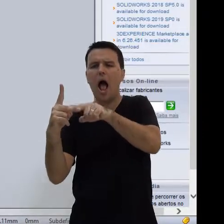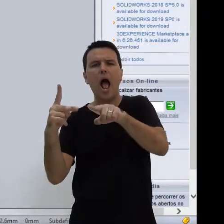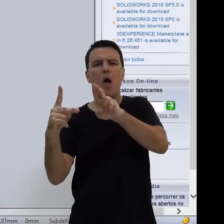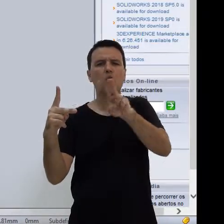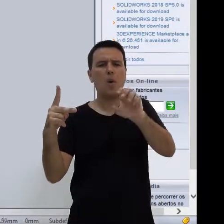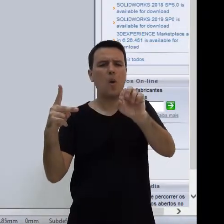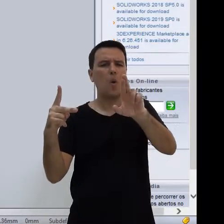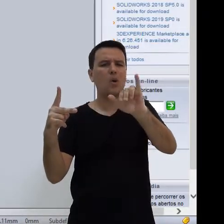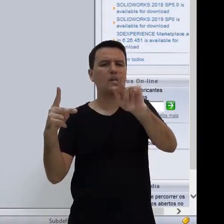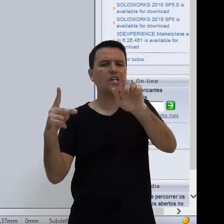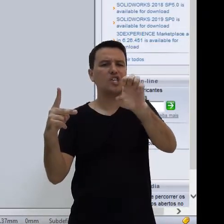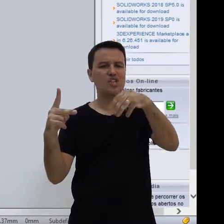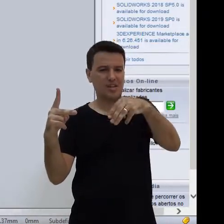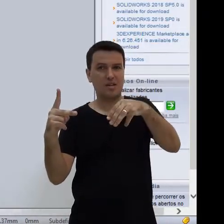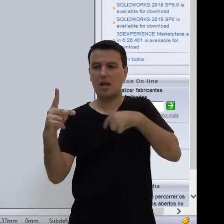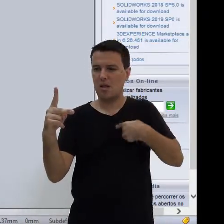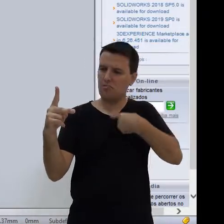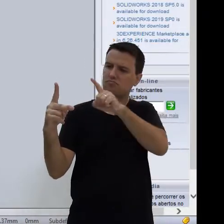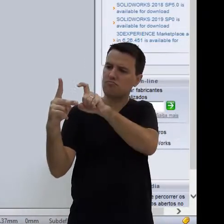chamam origem. Então eu vou dar um clique aqui.